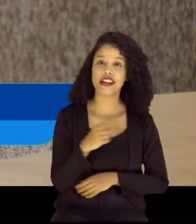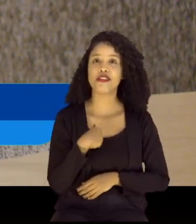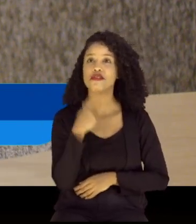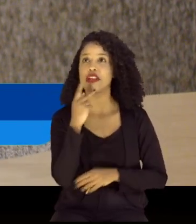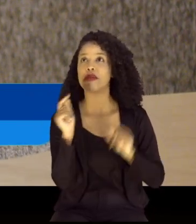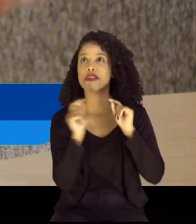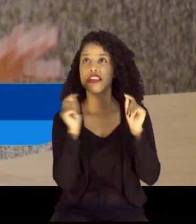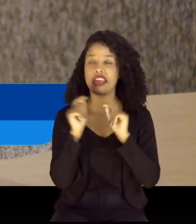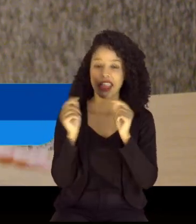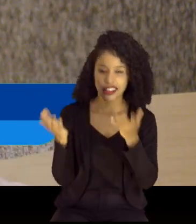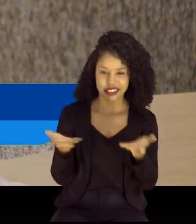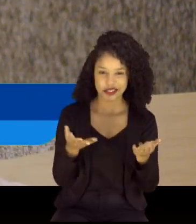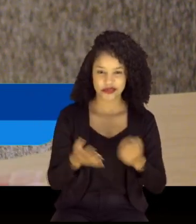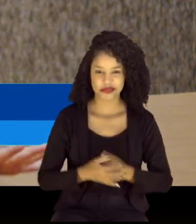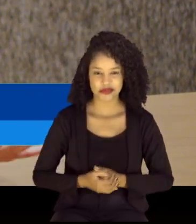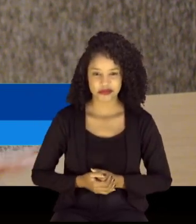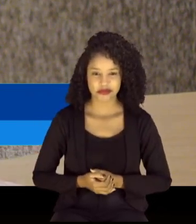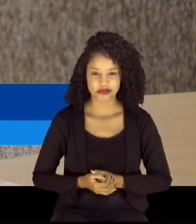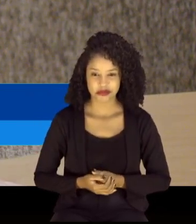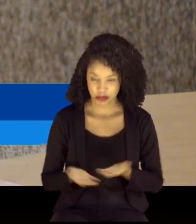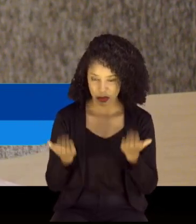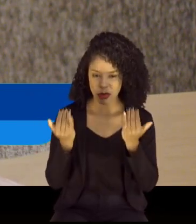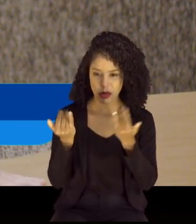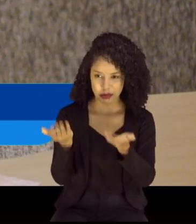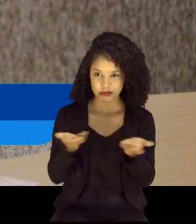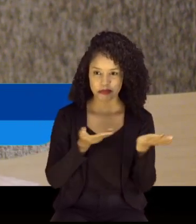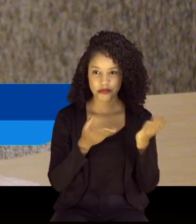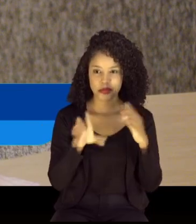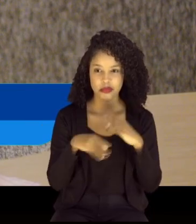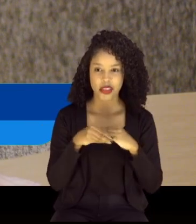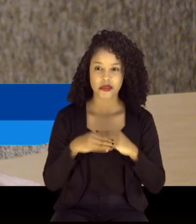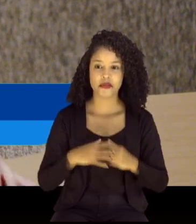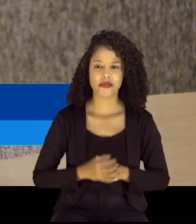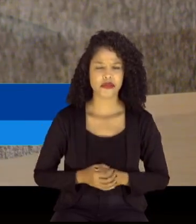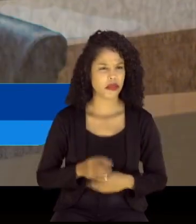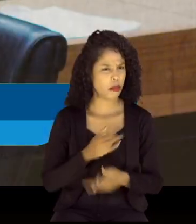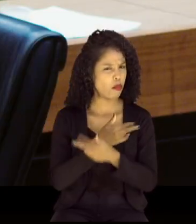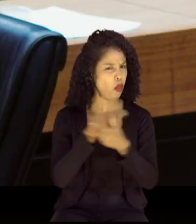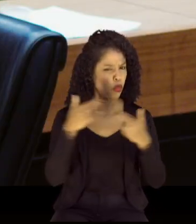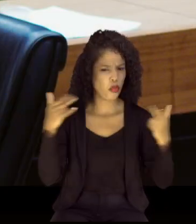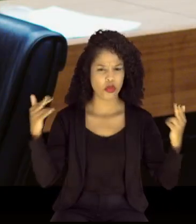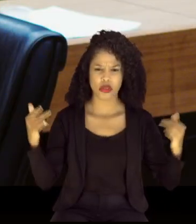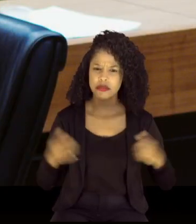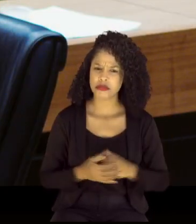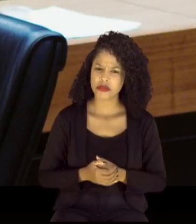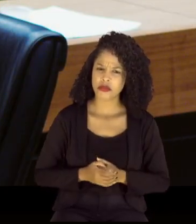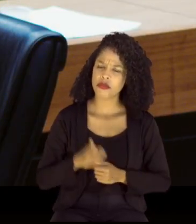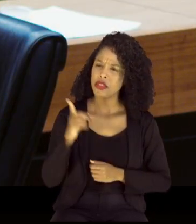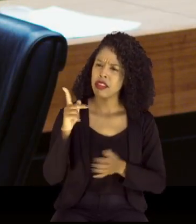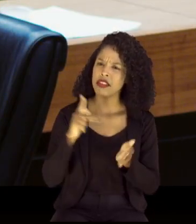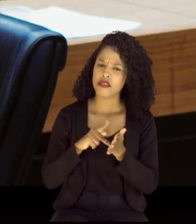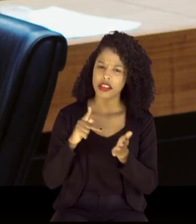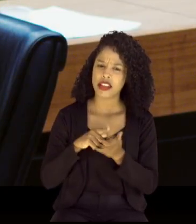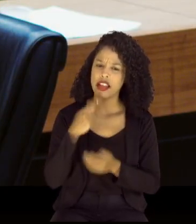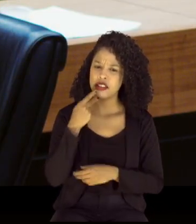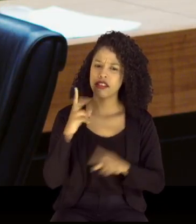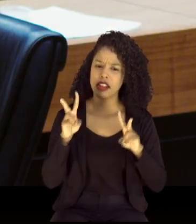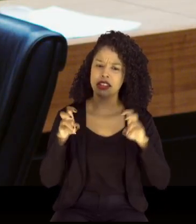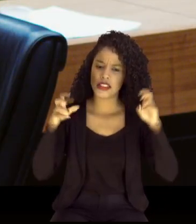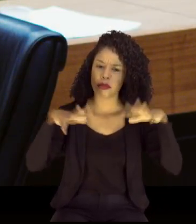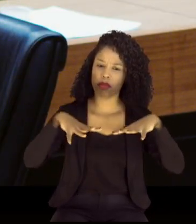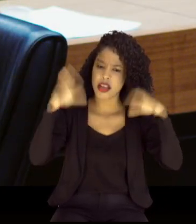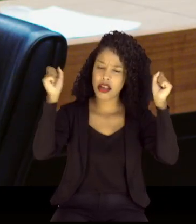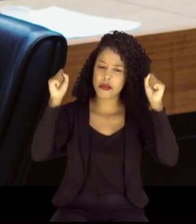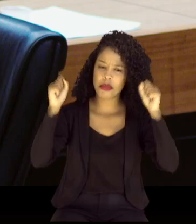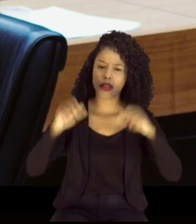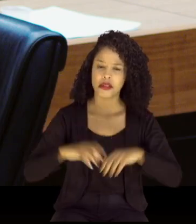aqui, coisa não, e tal. Mas vamos lá, coisa, deputado. Muita coisa. Vossa Excelência, realmente falar do apagão...